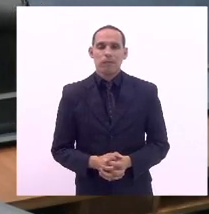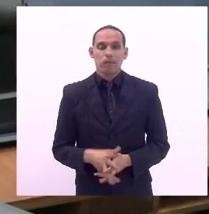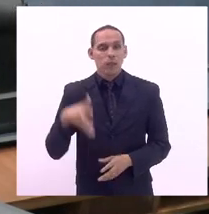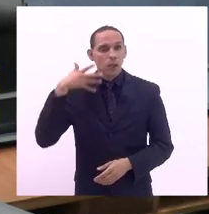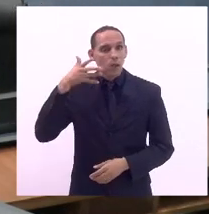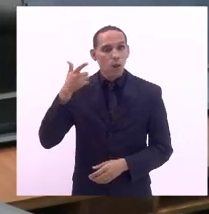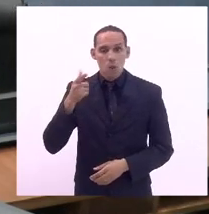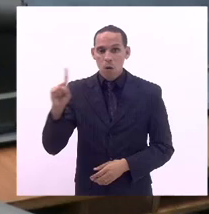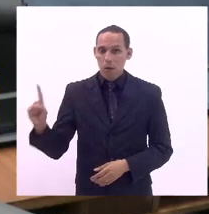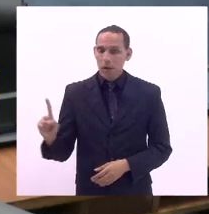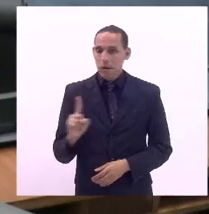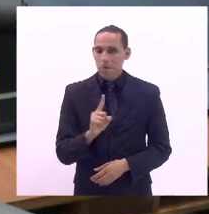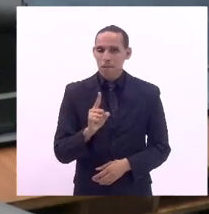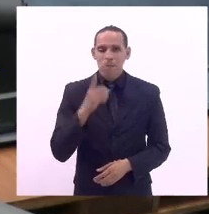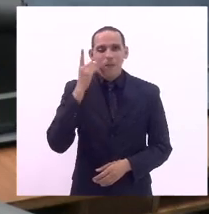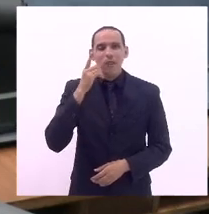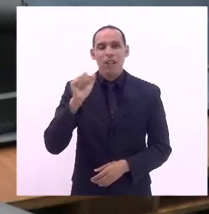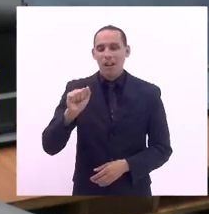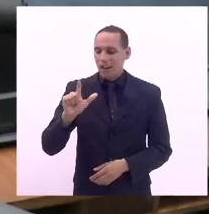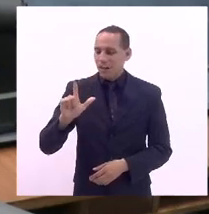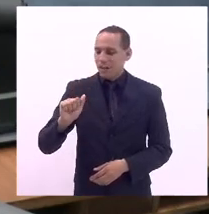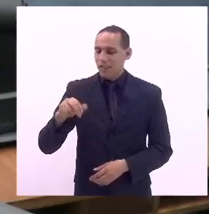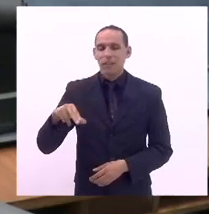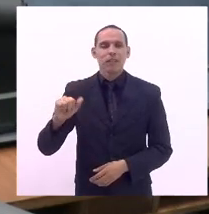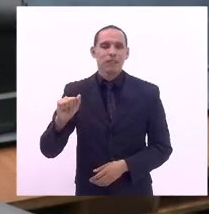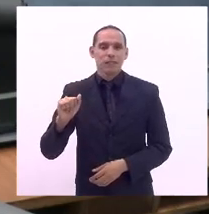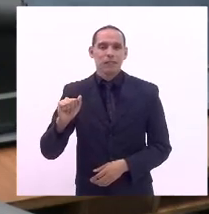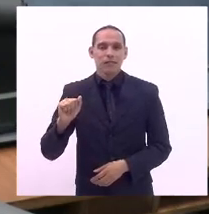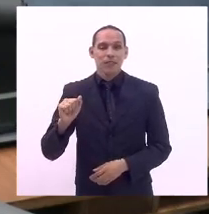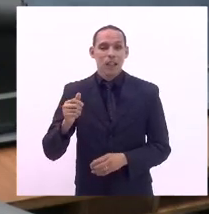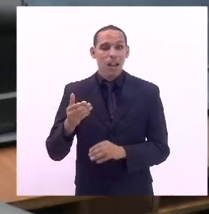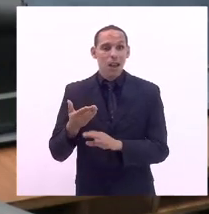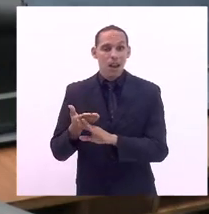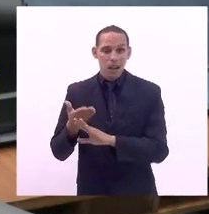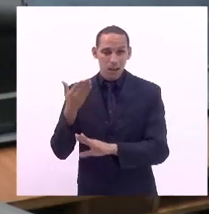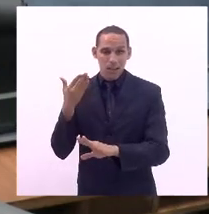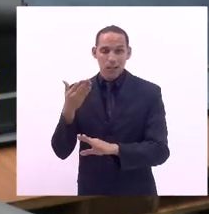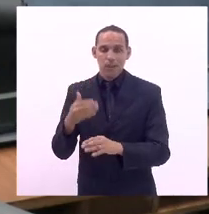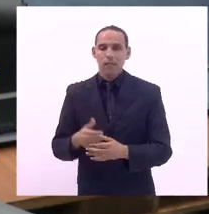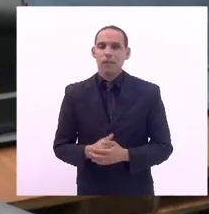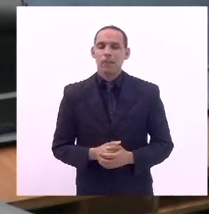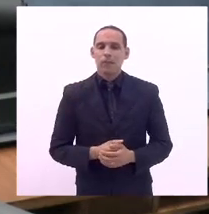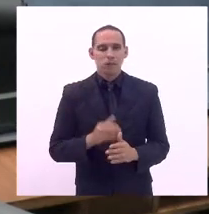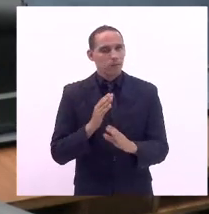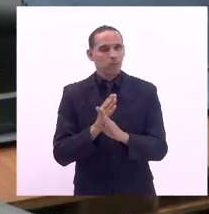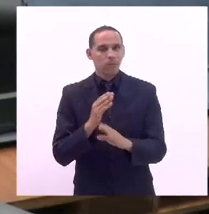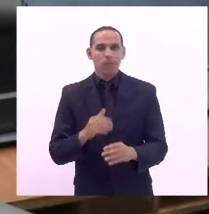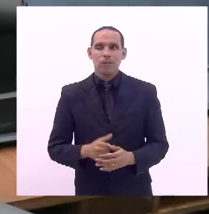Próximo orador é a nobre deputada Alana Passos. Antes, porém,